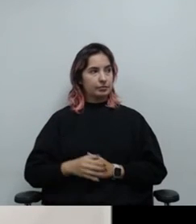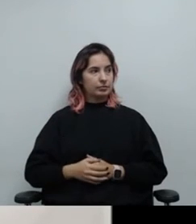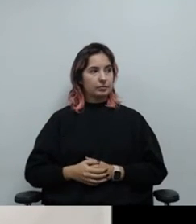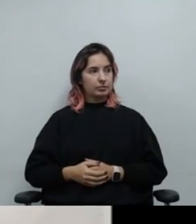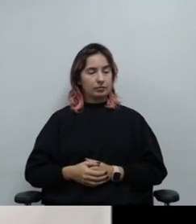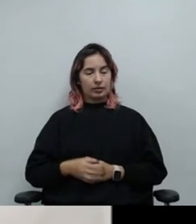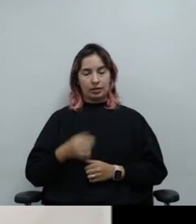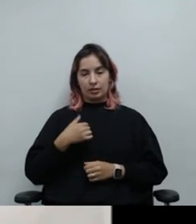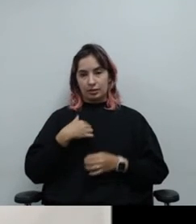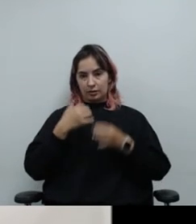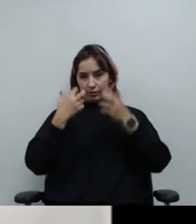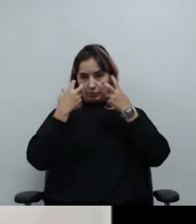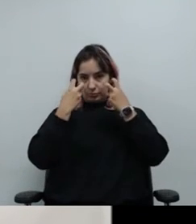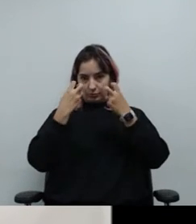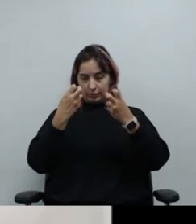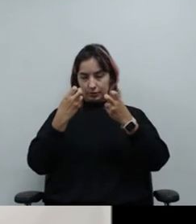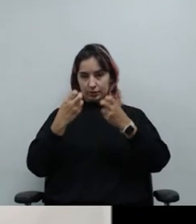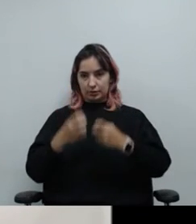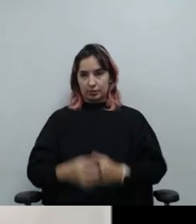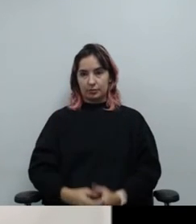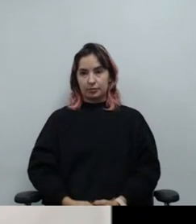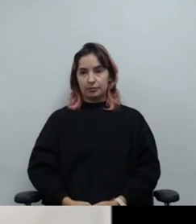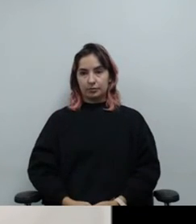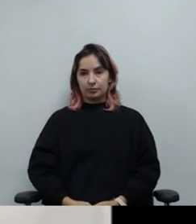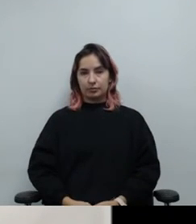Eu vejo que